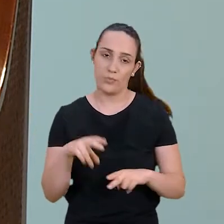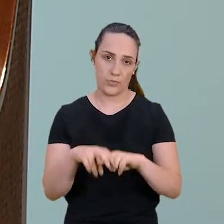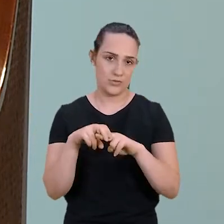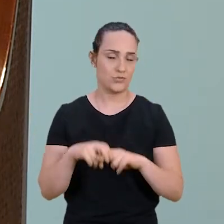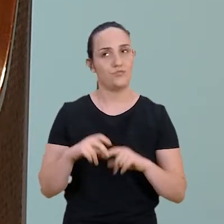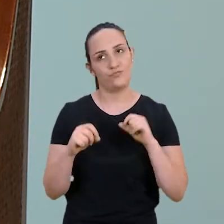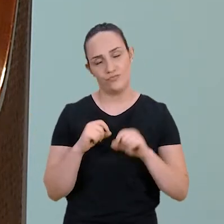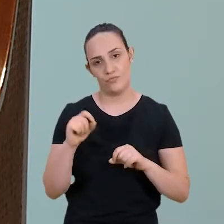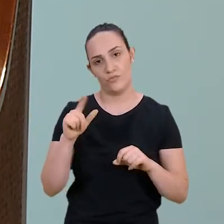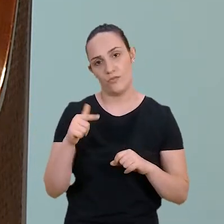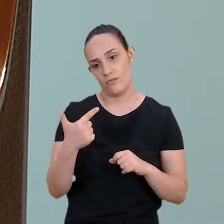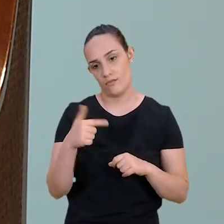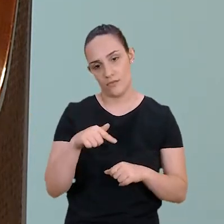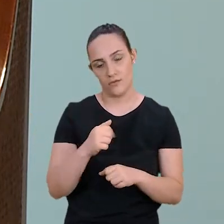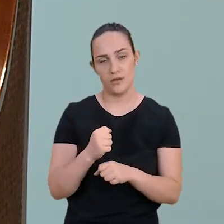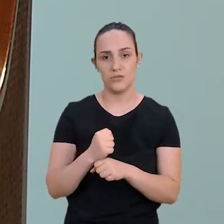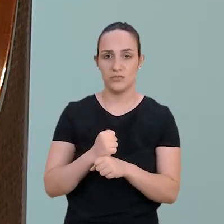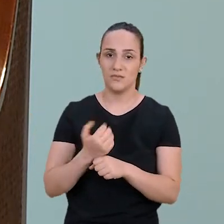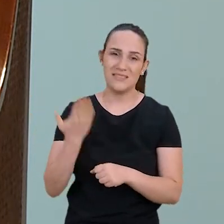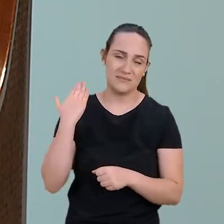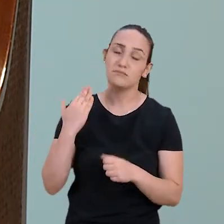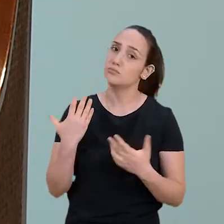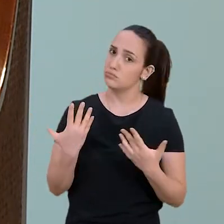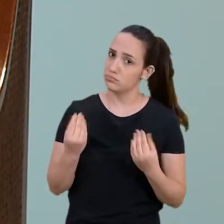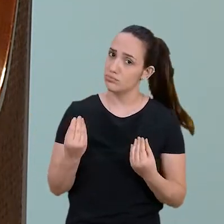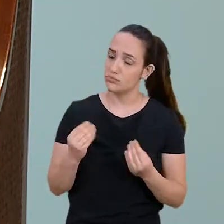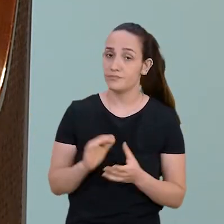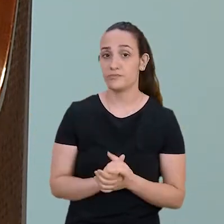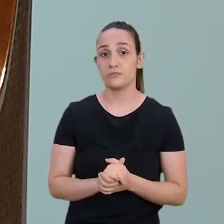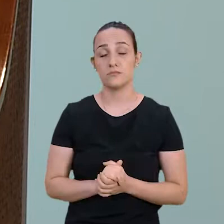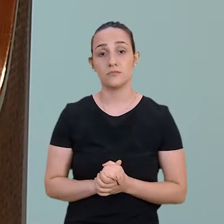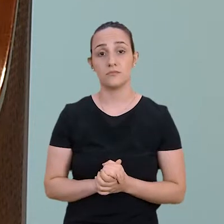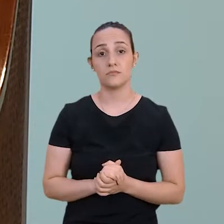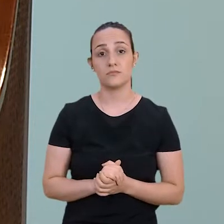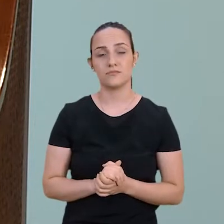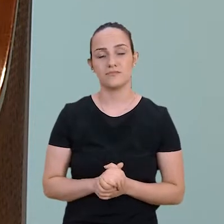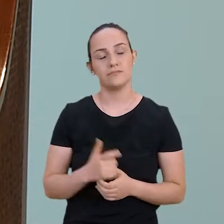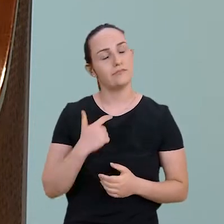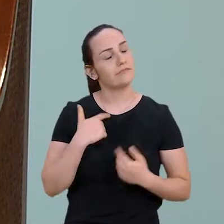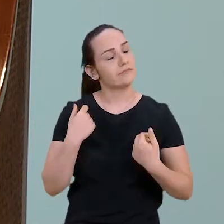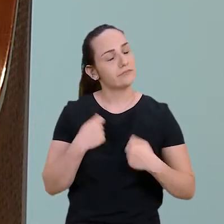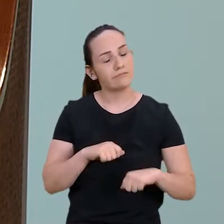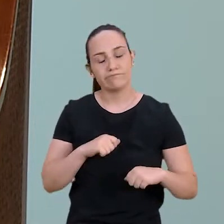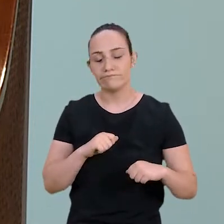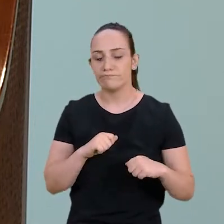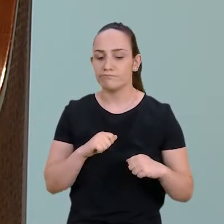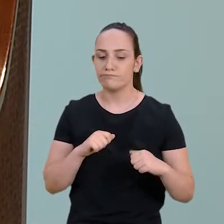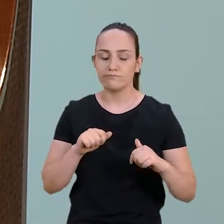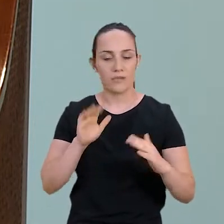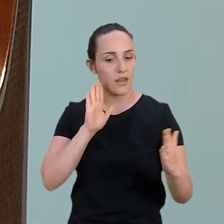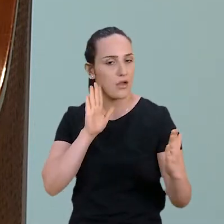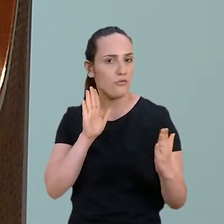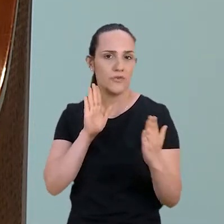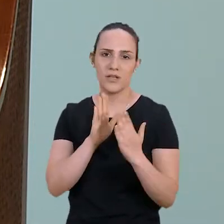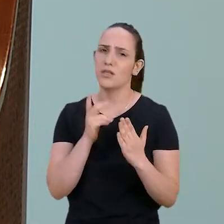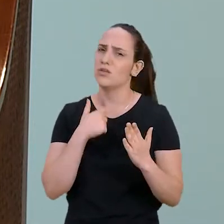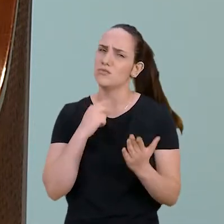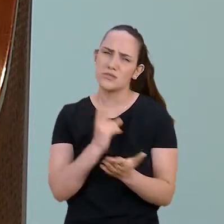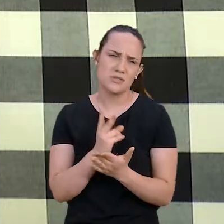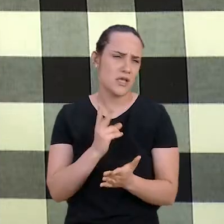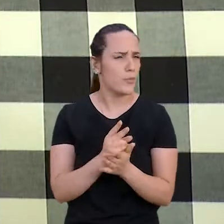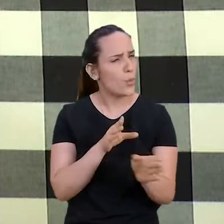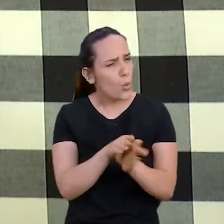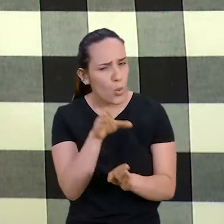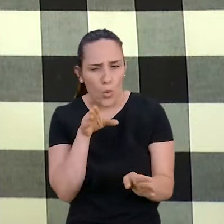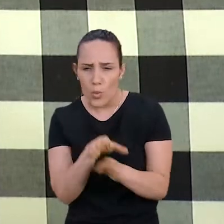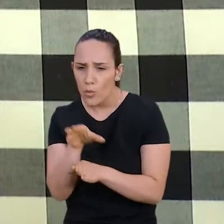aconteceu há tantos anos atrás, né? E eu tive que enfrentar o que eu digo para todas as famílias que eu